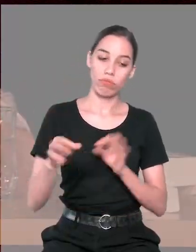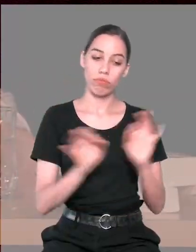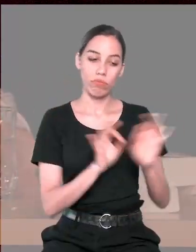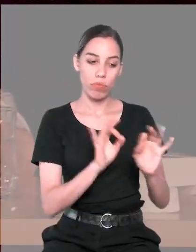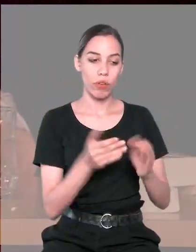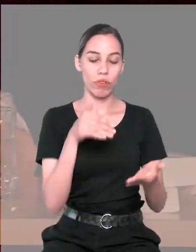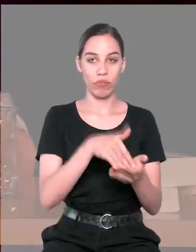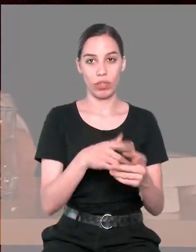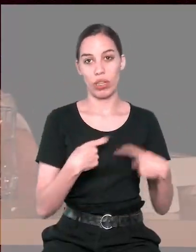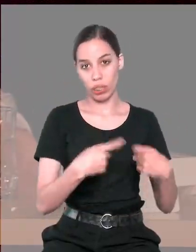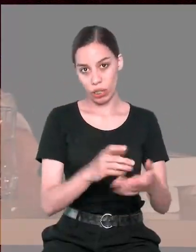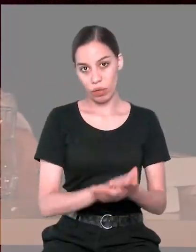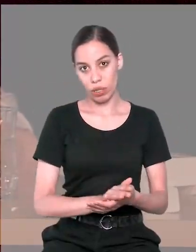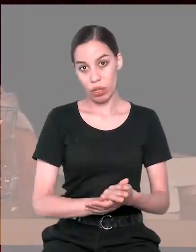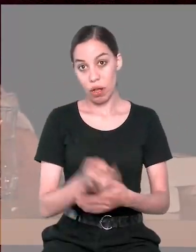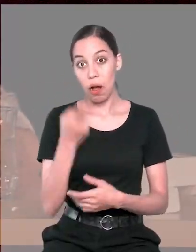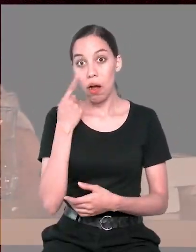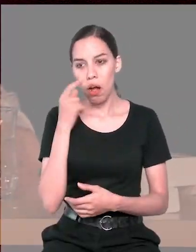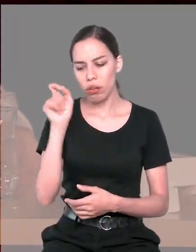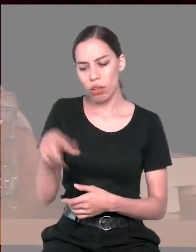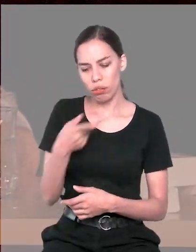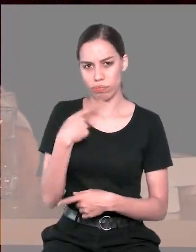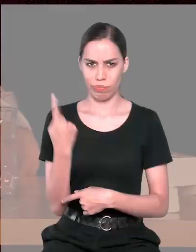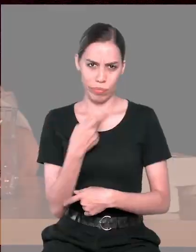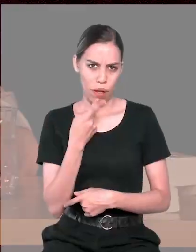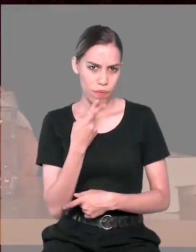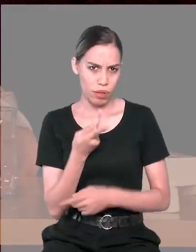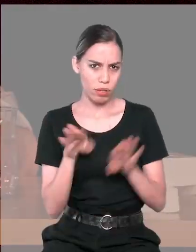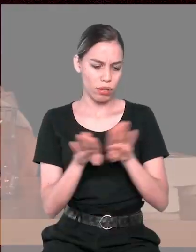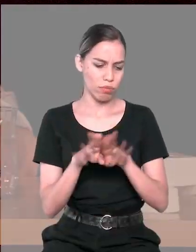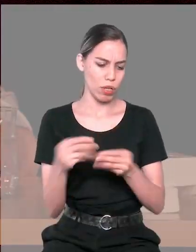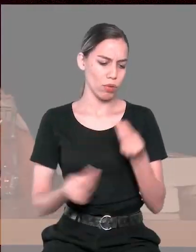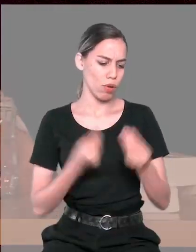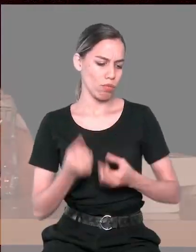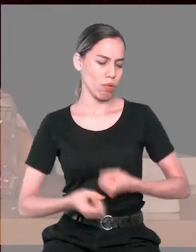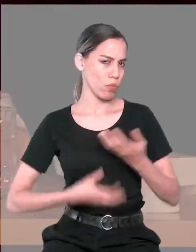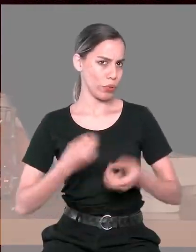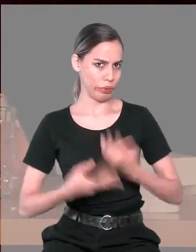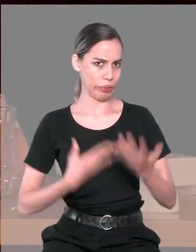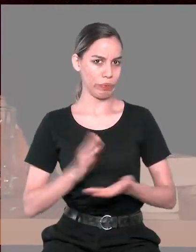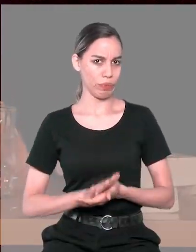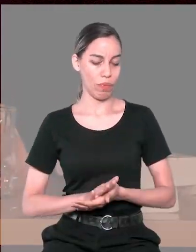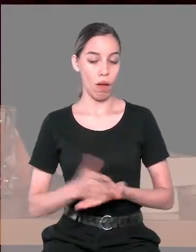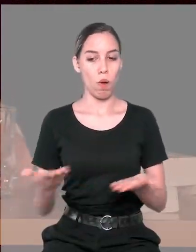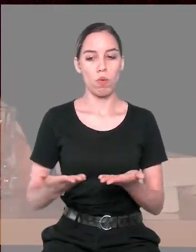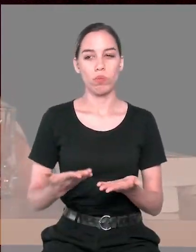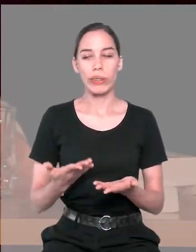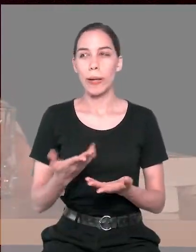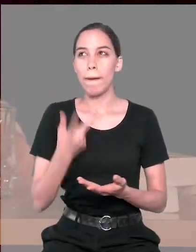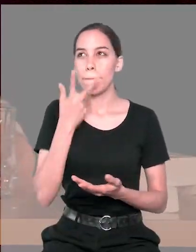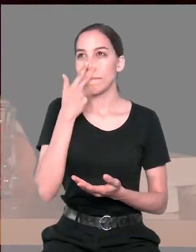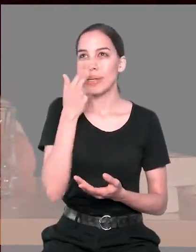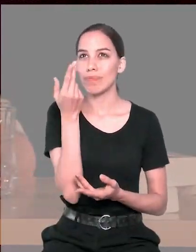uma ideia de quem nós estamos falando e do lugar que a poesia ocupava. Porque às vezes não parece claro, né? Hoje em